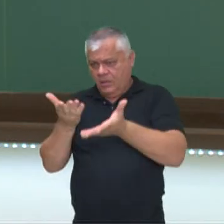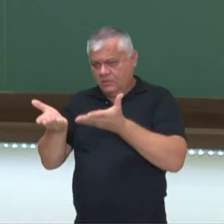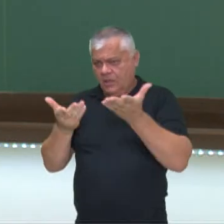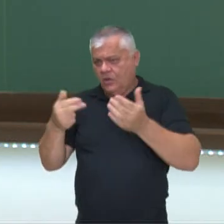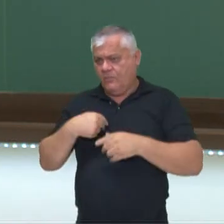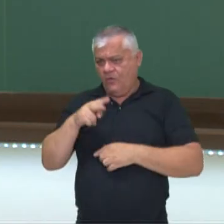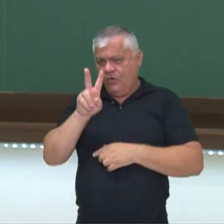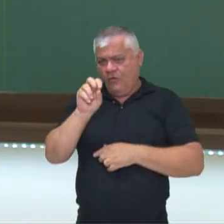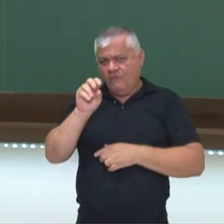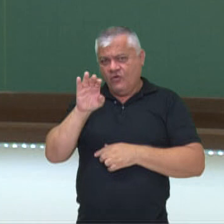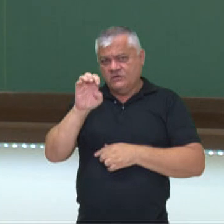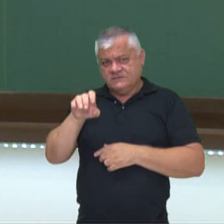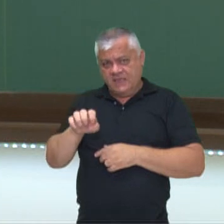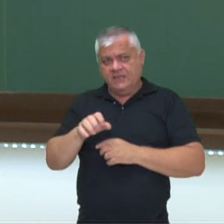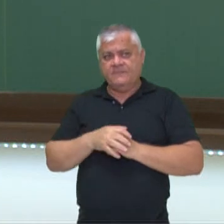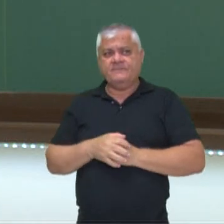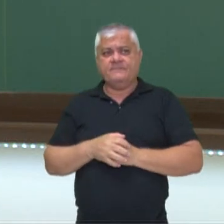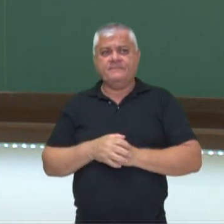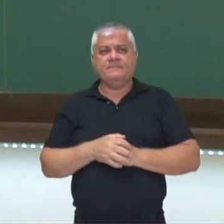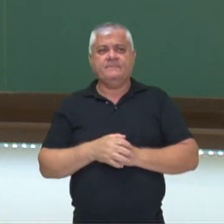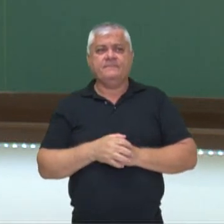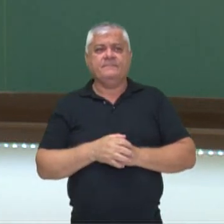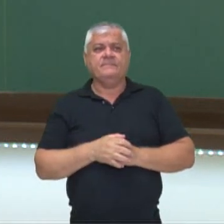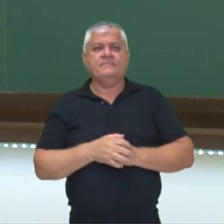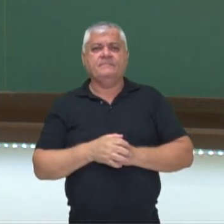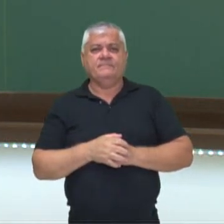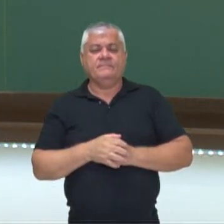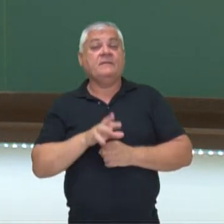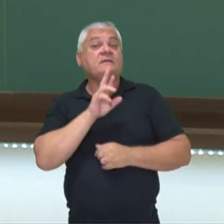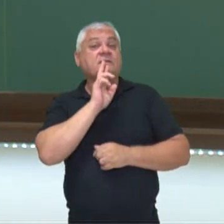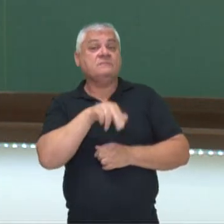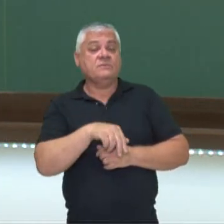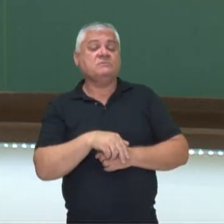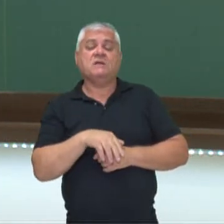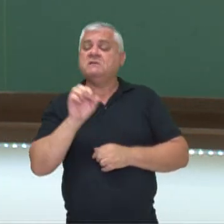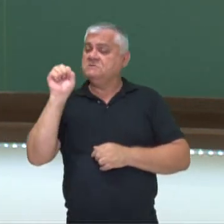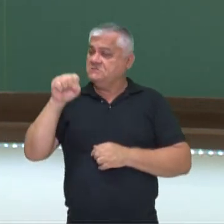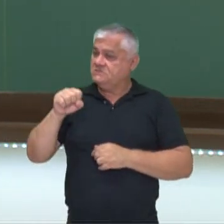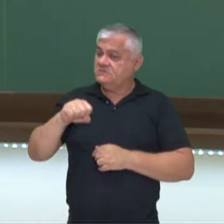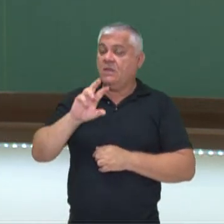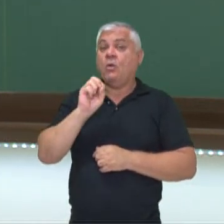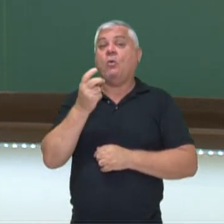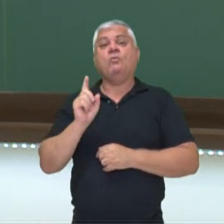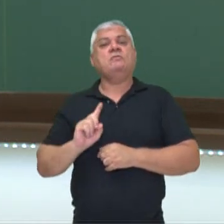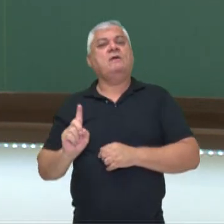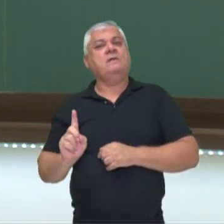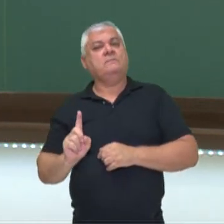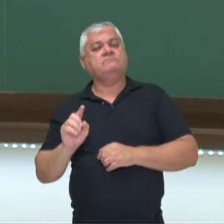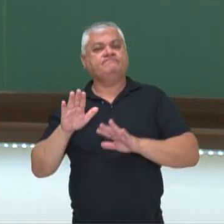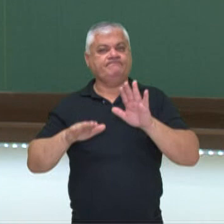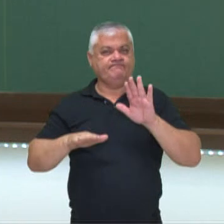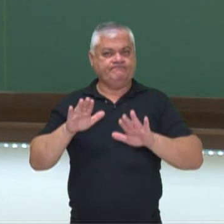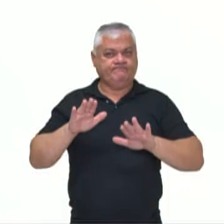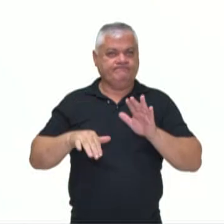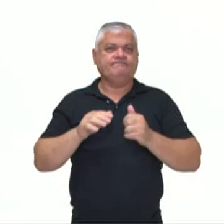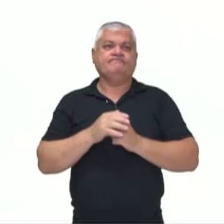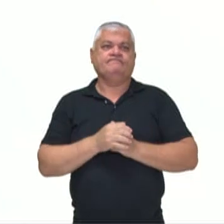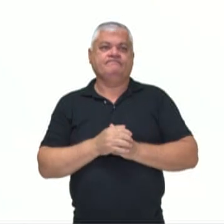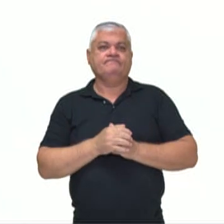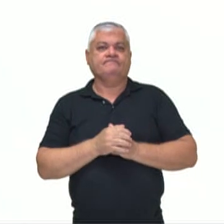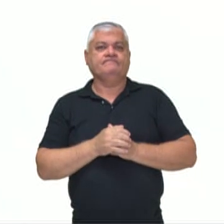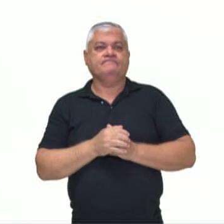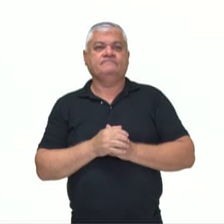tratá-lo como você? E a pessoa diz, sim ou não. Puedo tuteá-lo? Essa é uma outra situação.